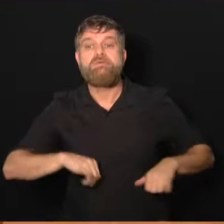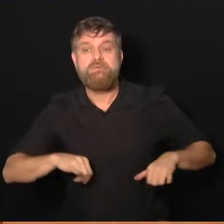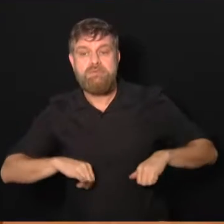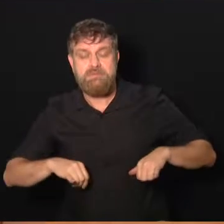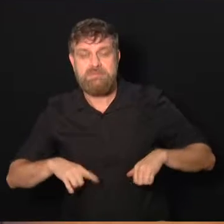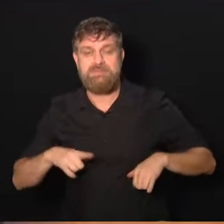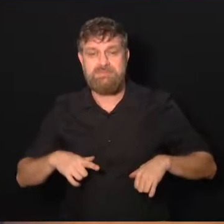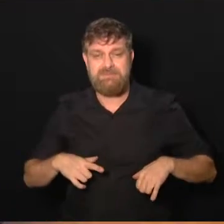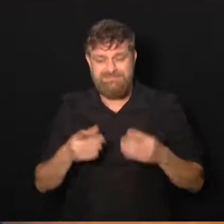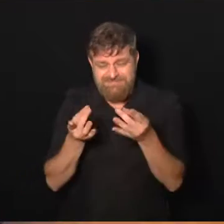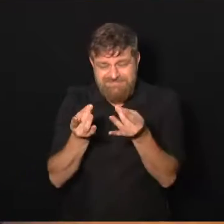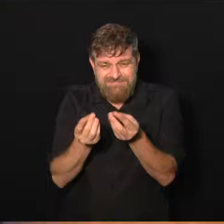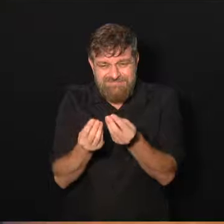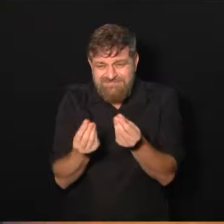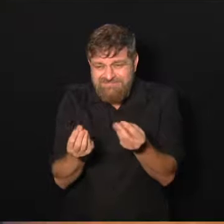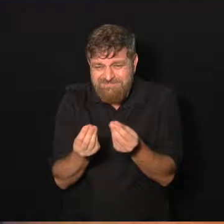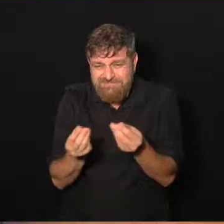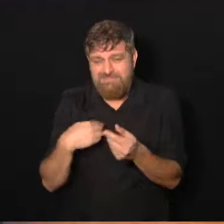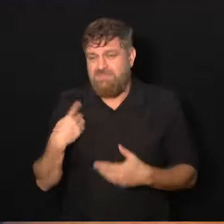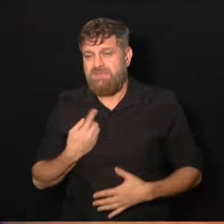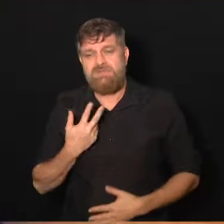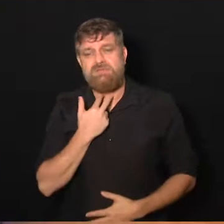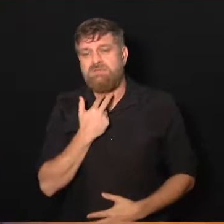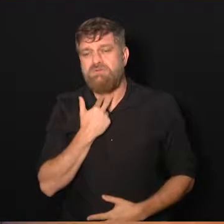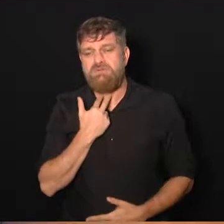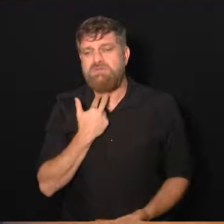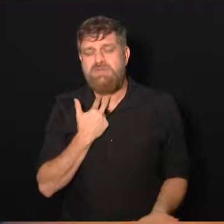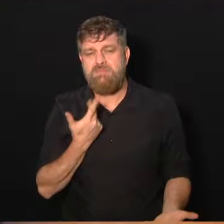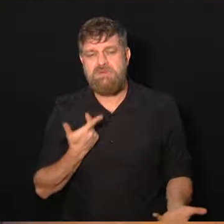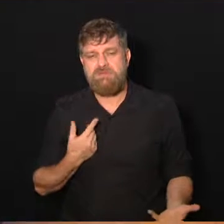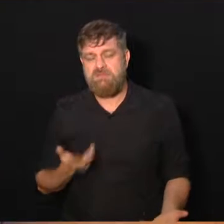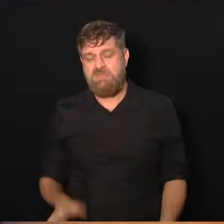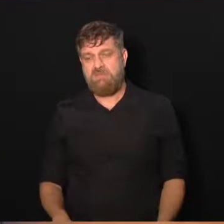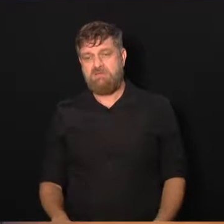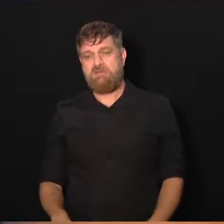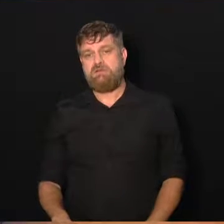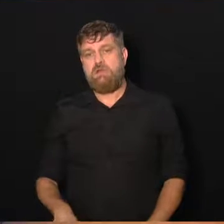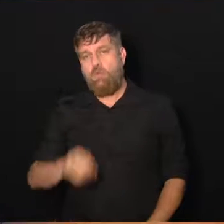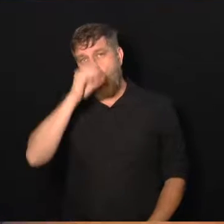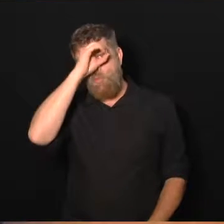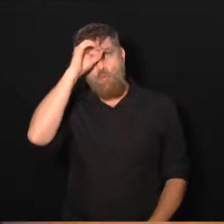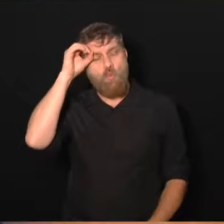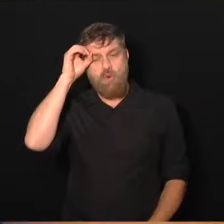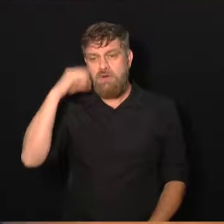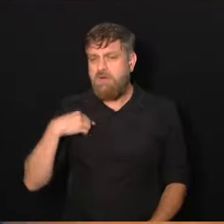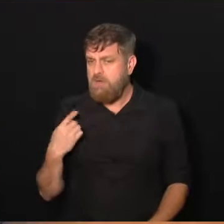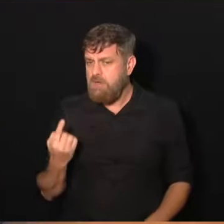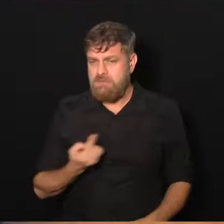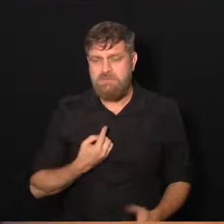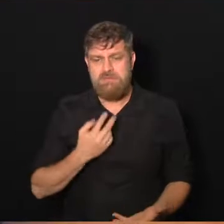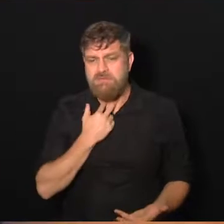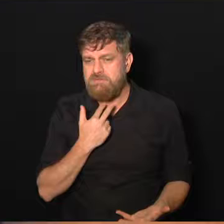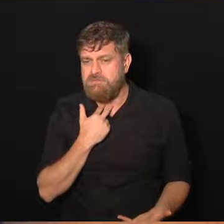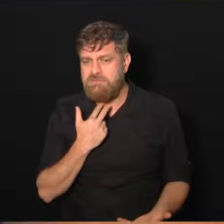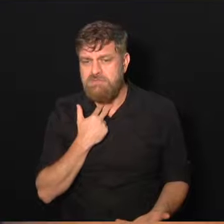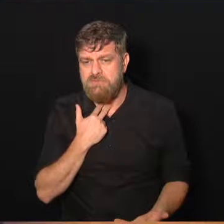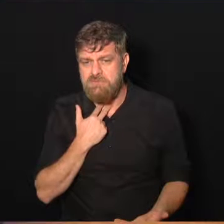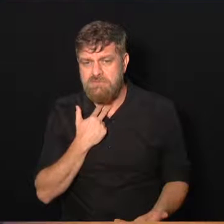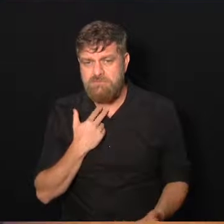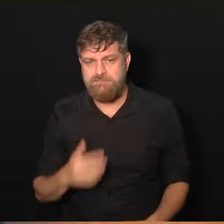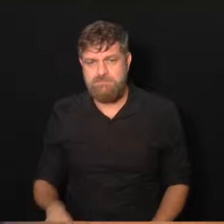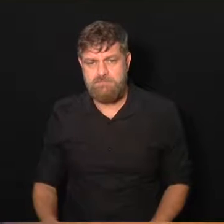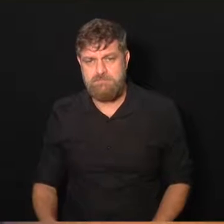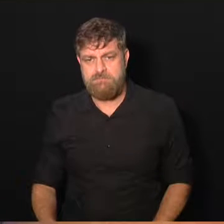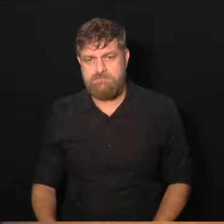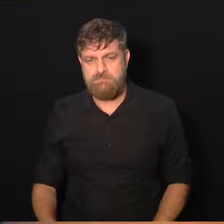questão muito delicada que a gente não pode simplesmente ignorar. Então, a procura, né,